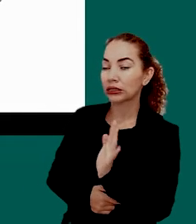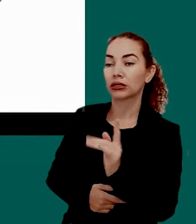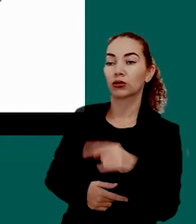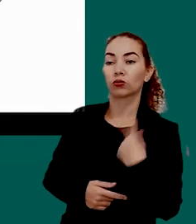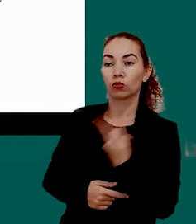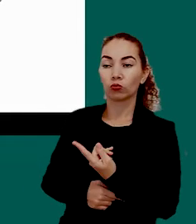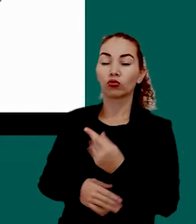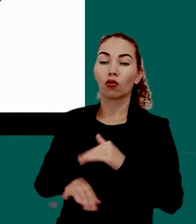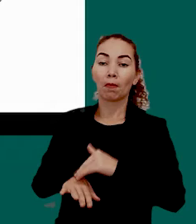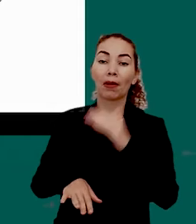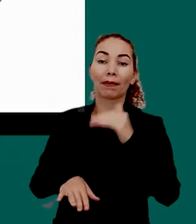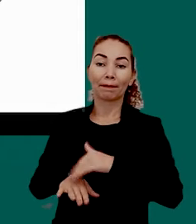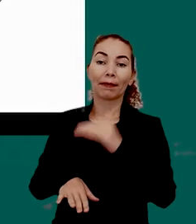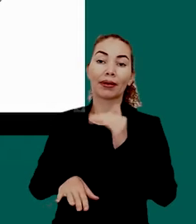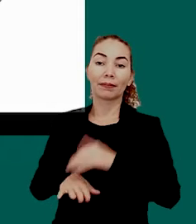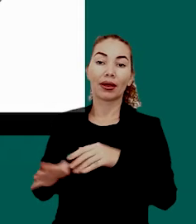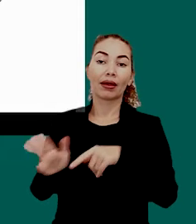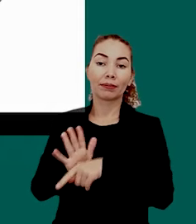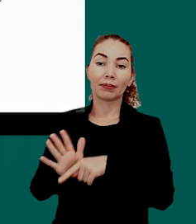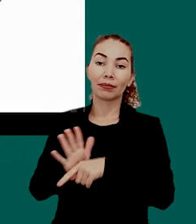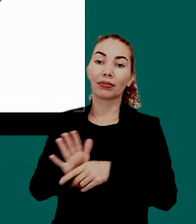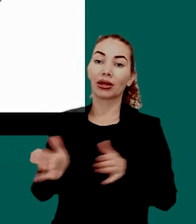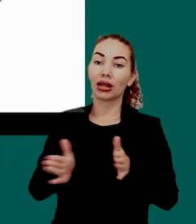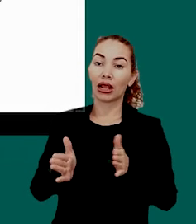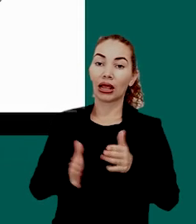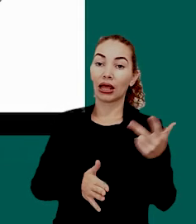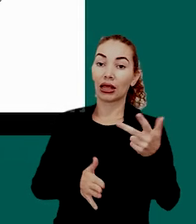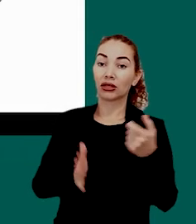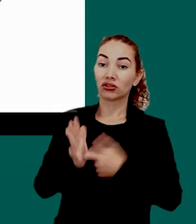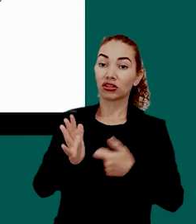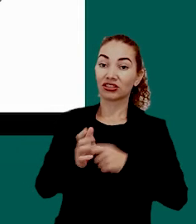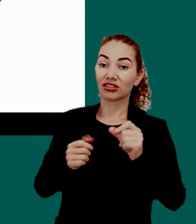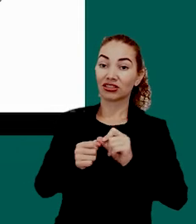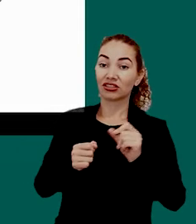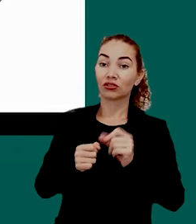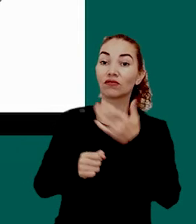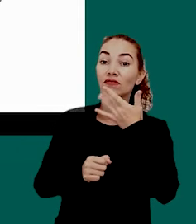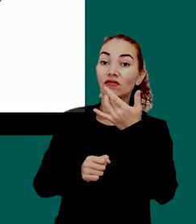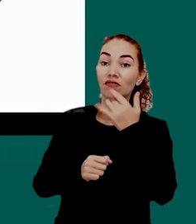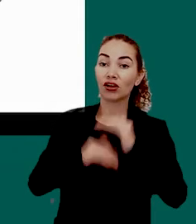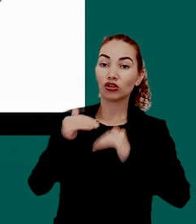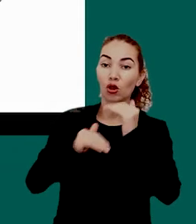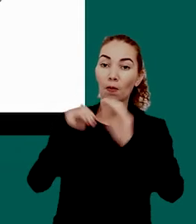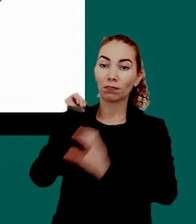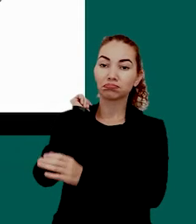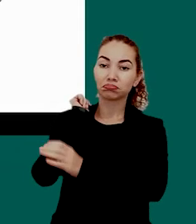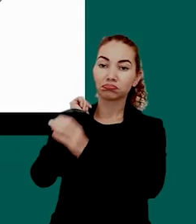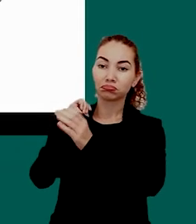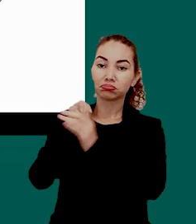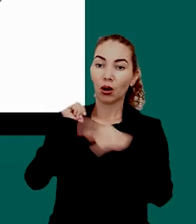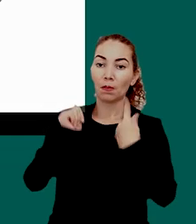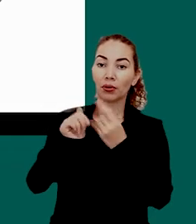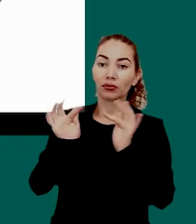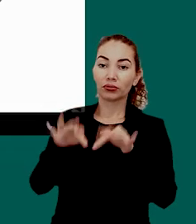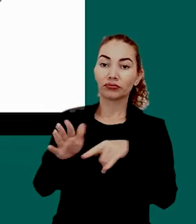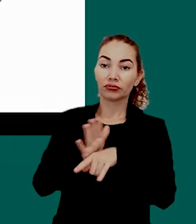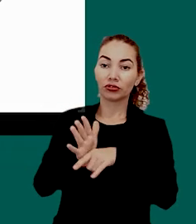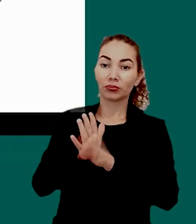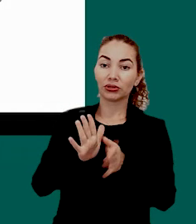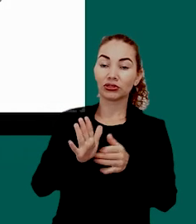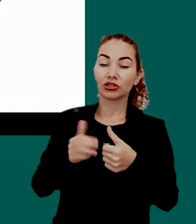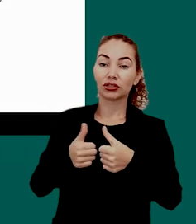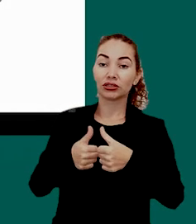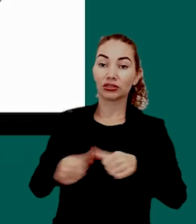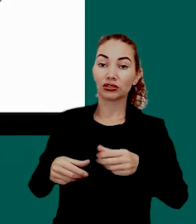vai expandir o nosso ensaio clínico de fase 3, o que eu estava tentando fazer era facilitar o processo burocrático, para quando a gente terminar o estudo, a vacina já